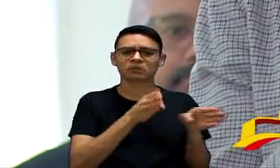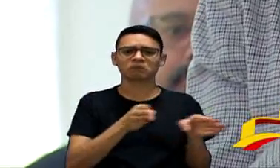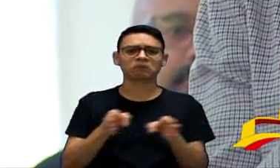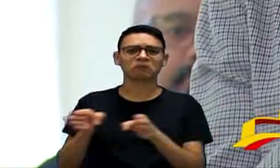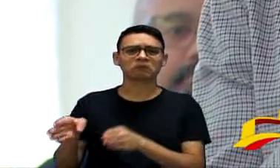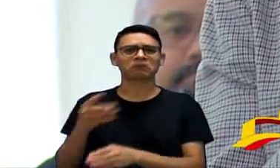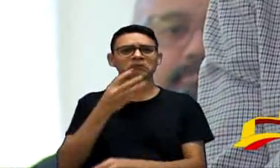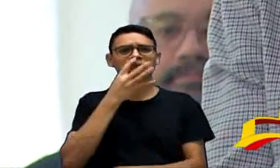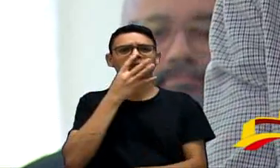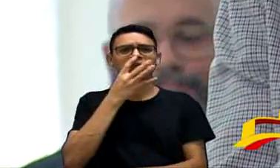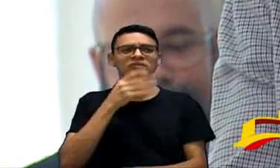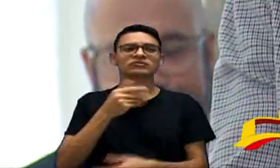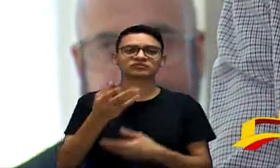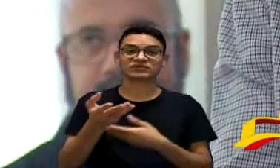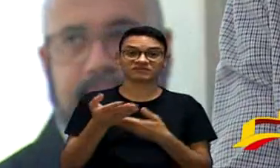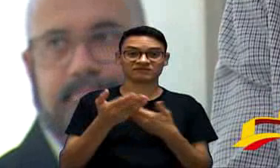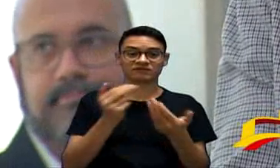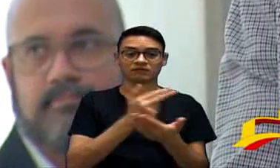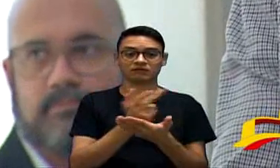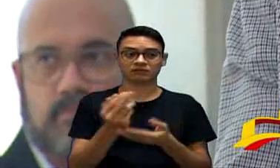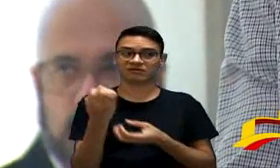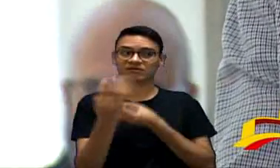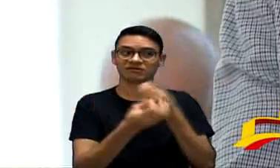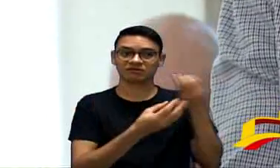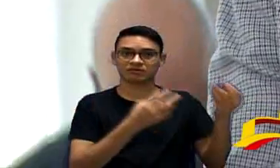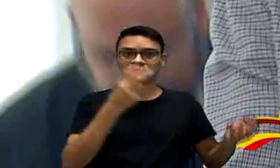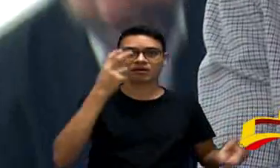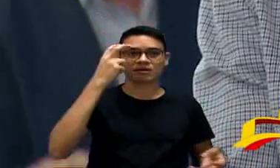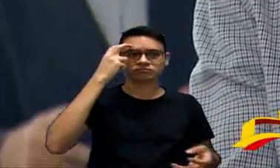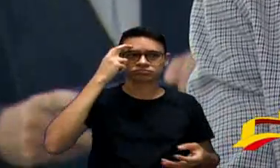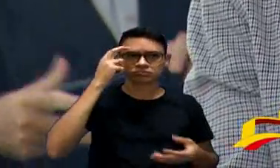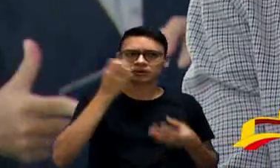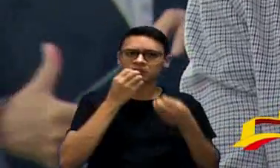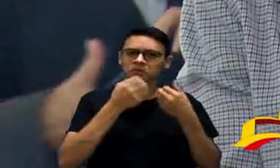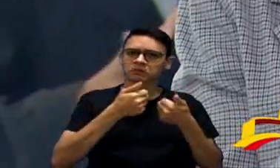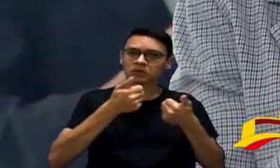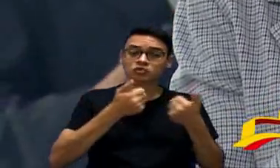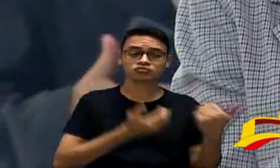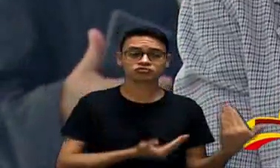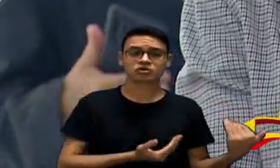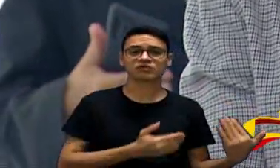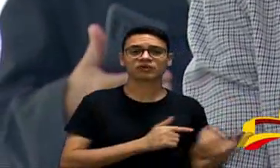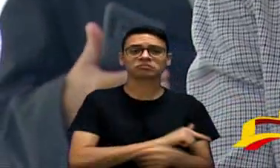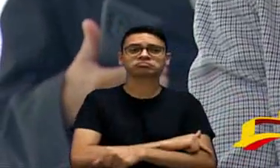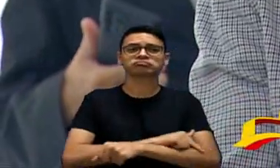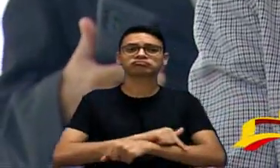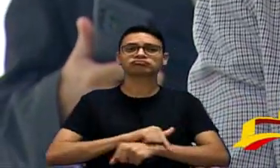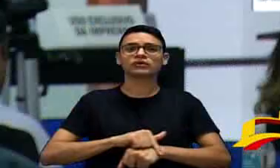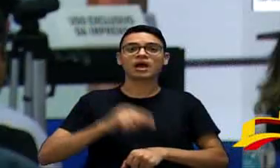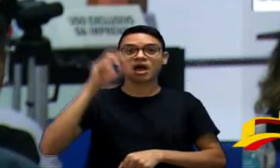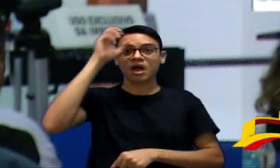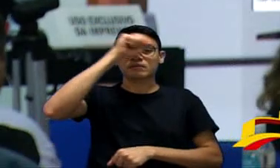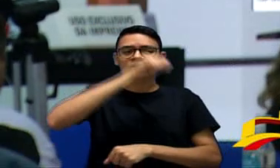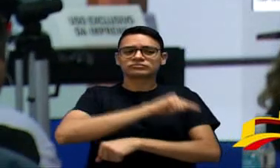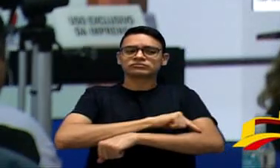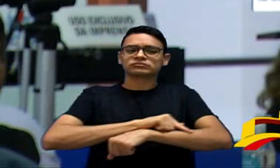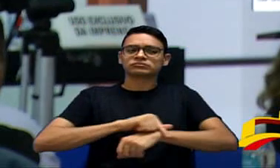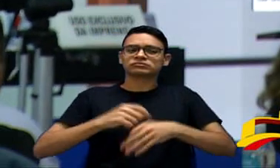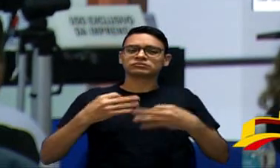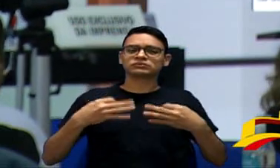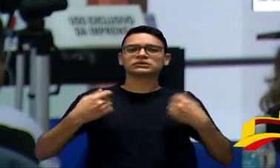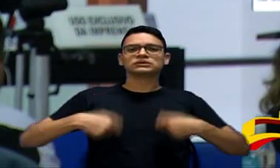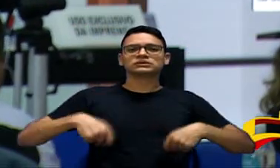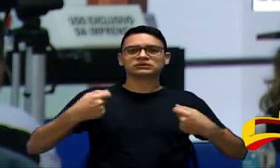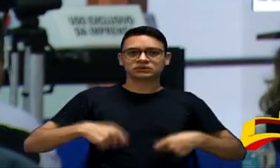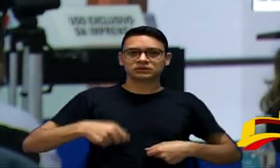você oferece uma atividade de qualidade cultural, os jovens vão e se comportam. E o secretário intermediou para ajudar? Secretário da